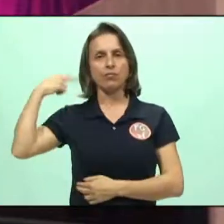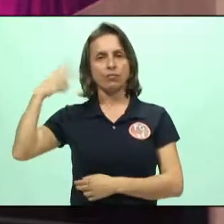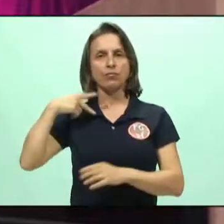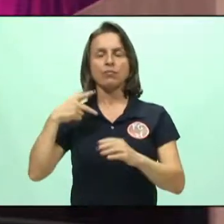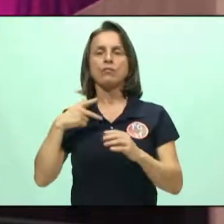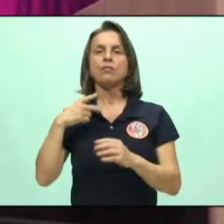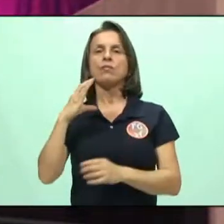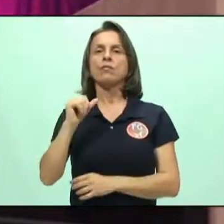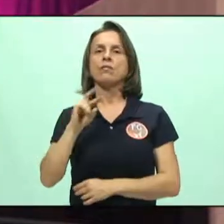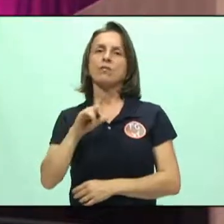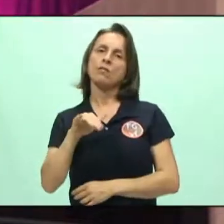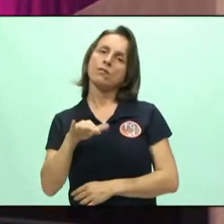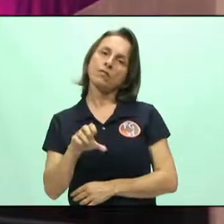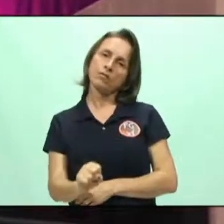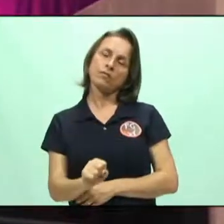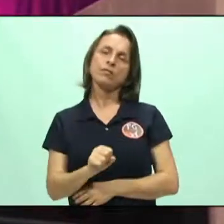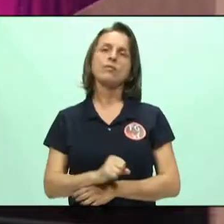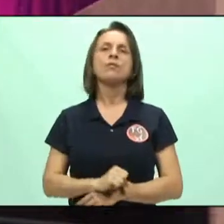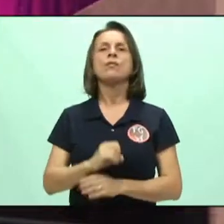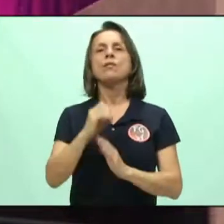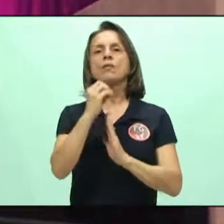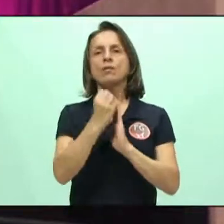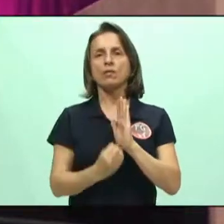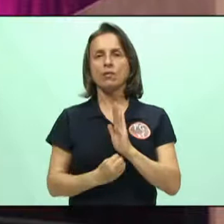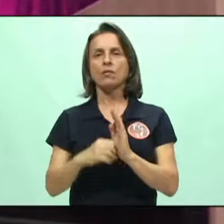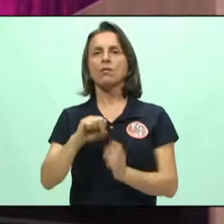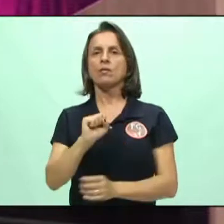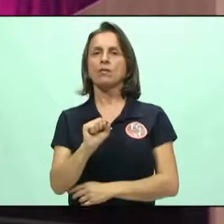Augusto da Rosa ofício 852/2019